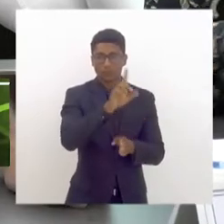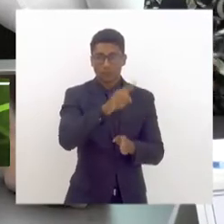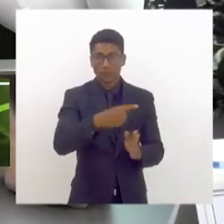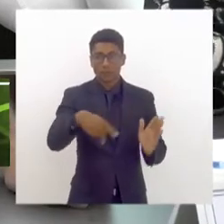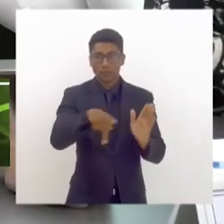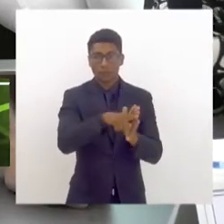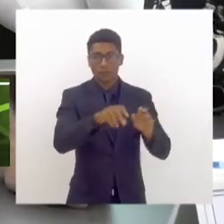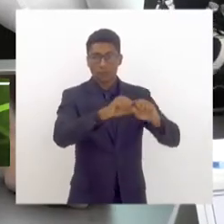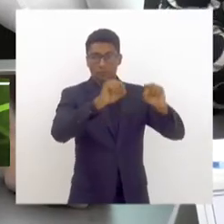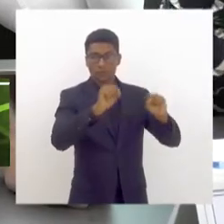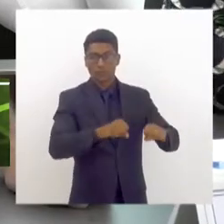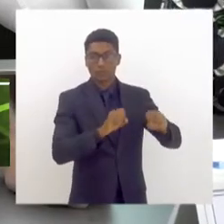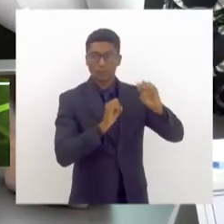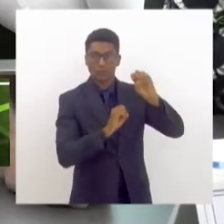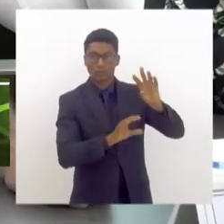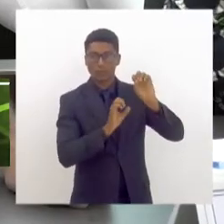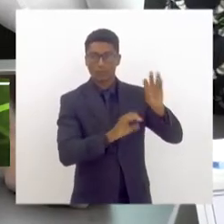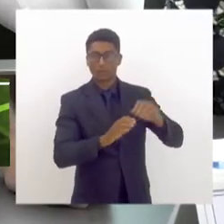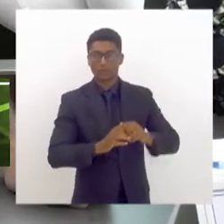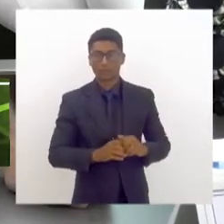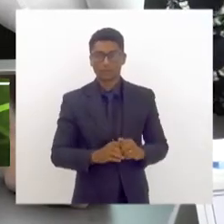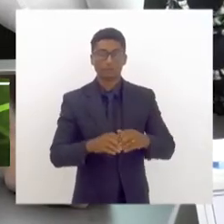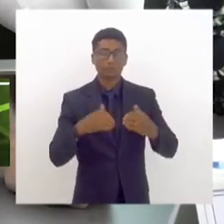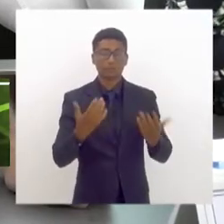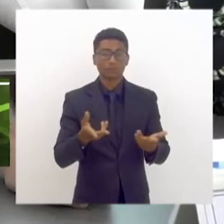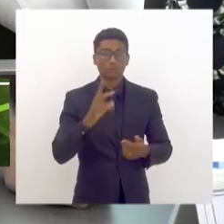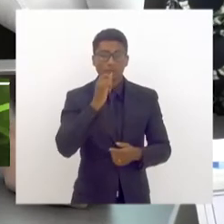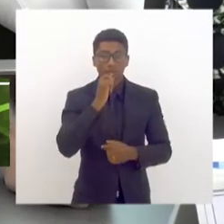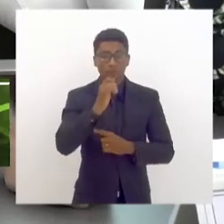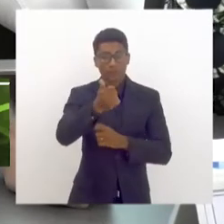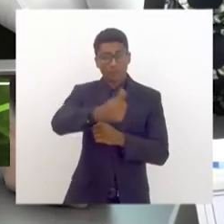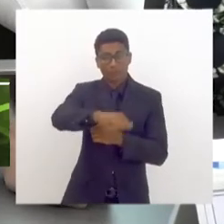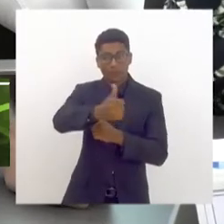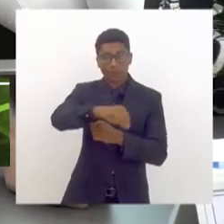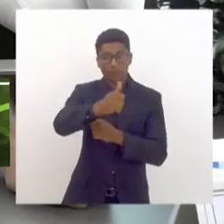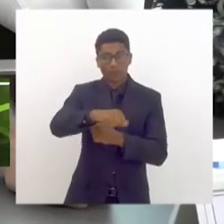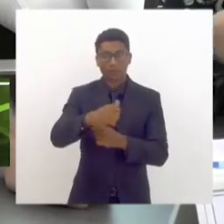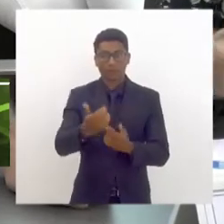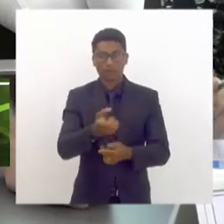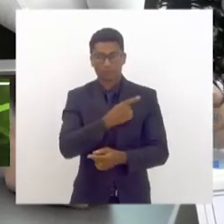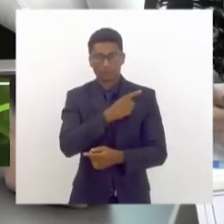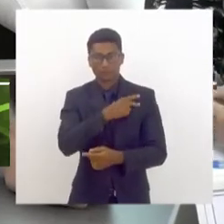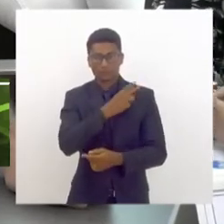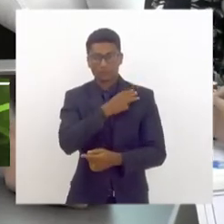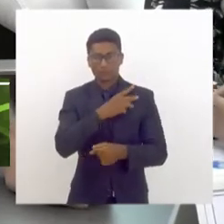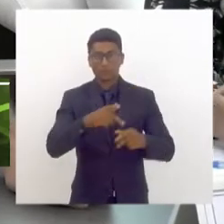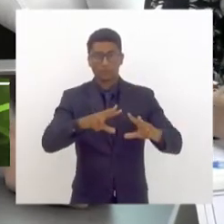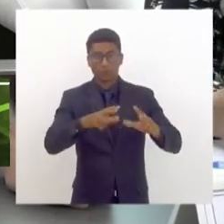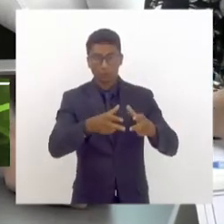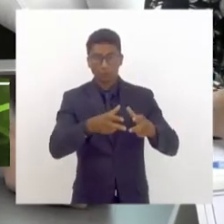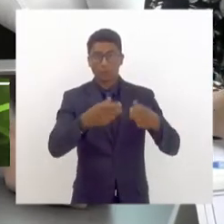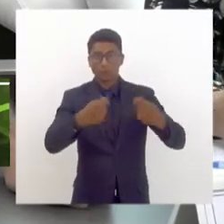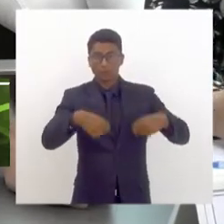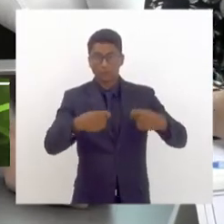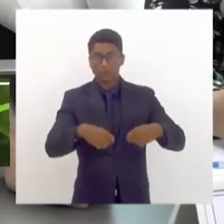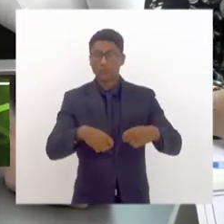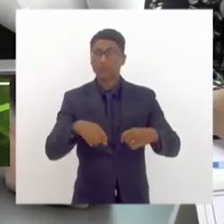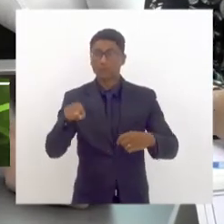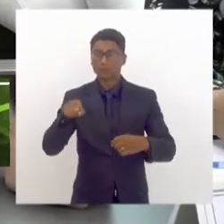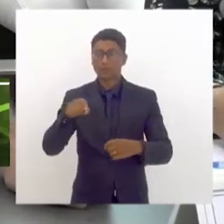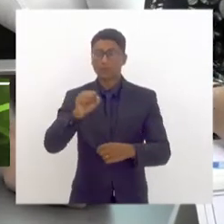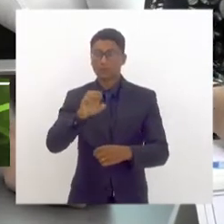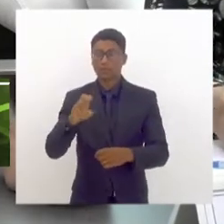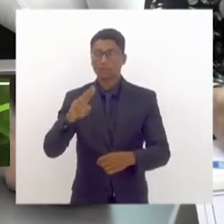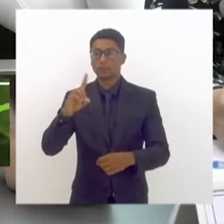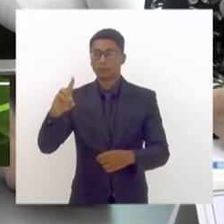de ensino. Então, quando se fala numa avaliação sobre a questão do ensino médio, o Conselho tem que considerar a SEDUC, mas tem que considerar a